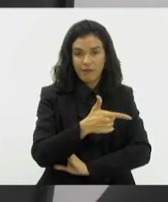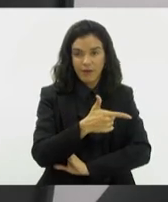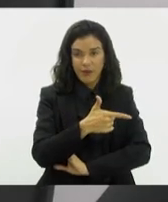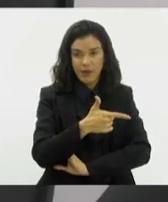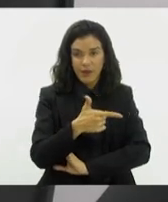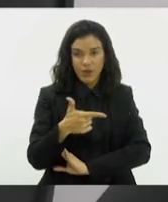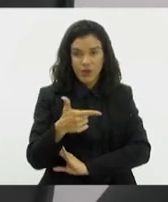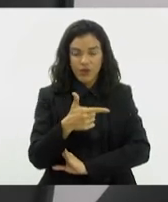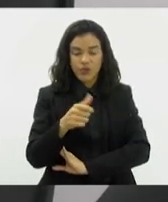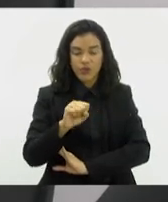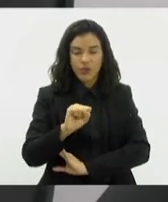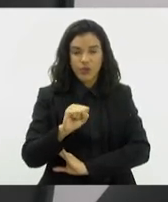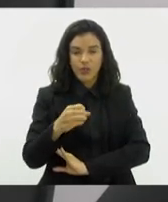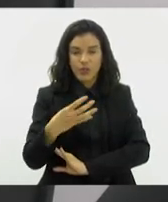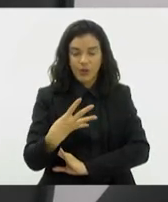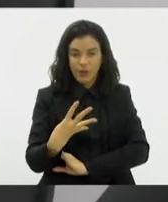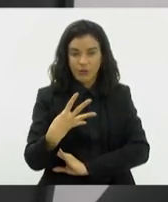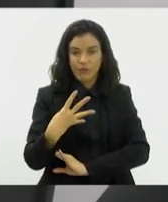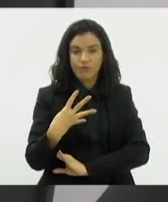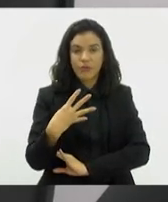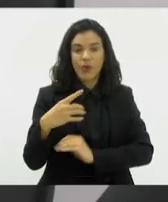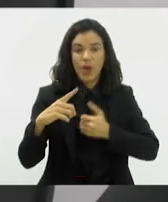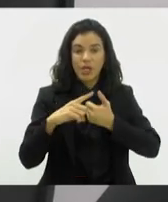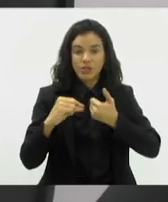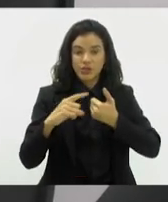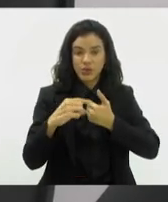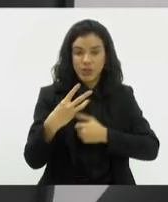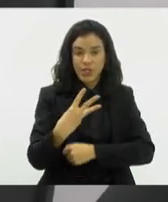2298/94, que regulamenta o artigo